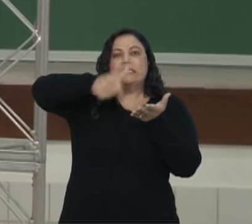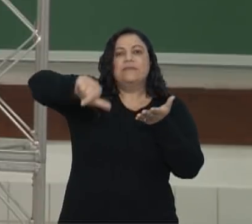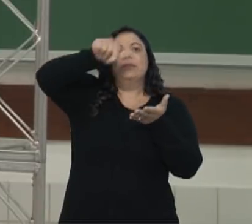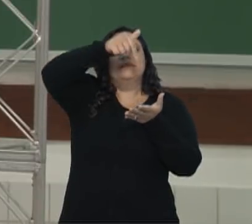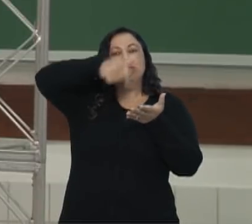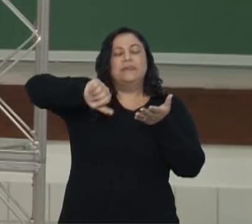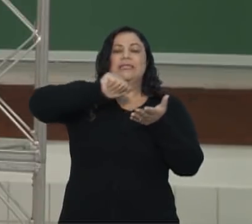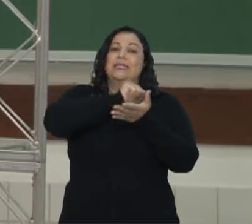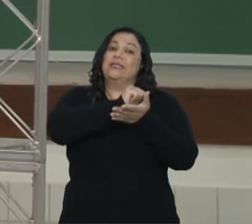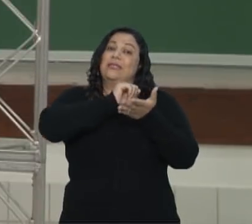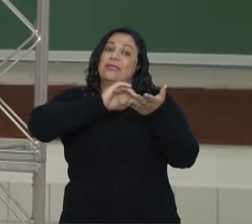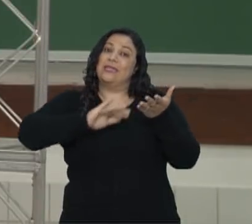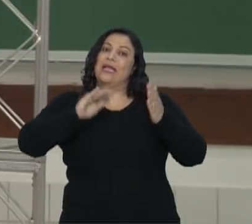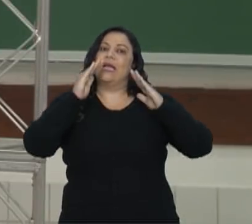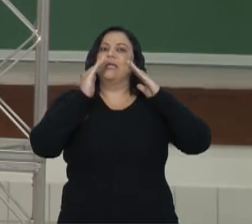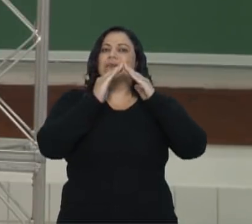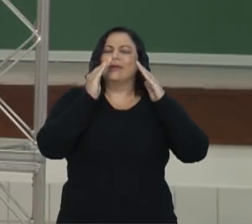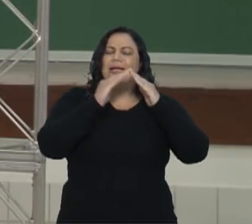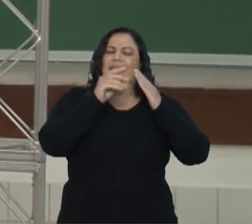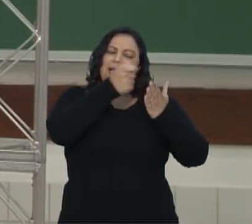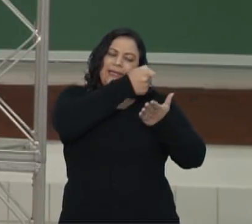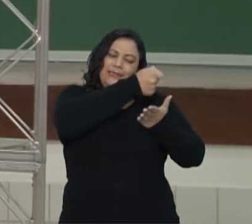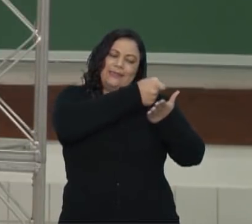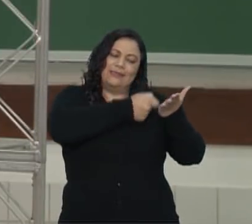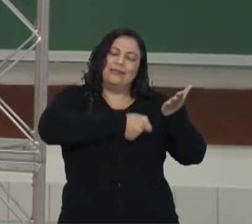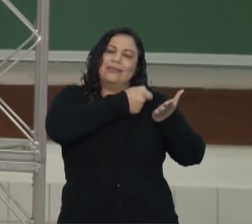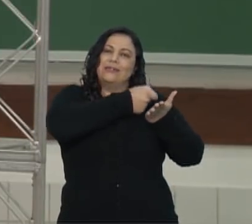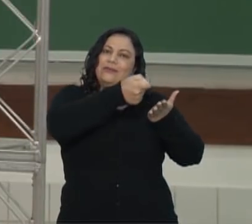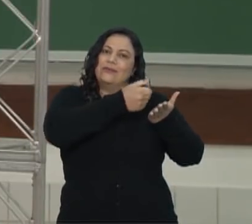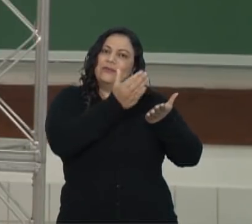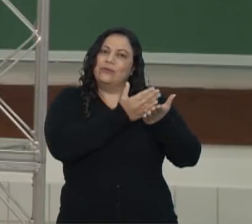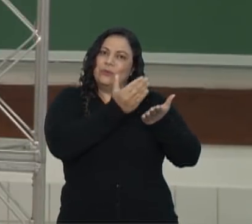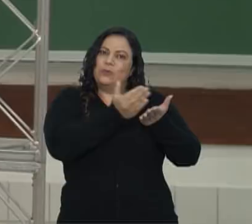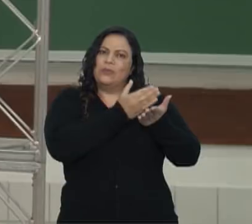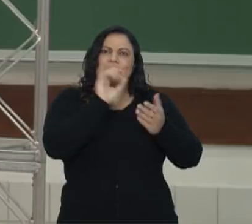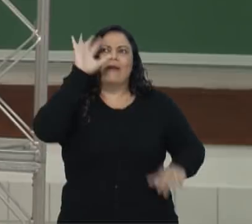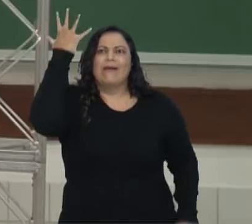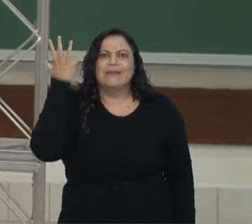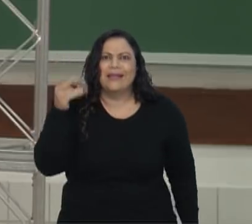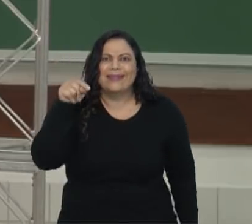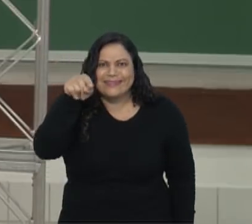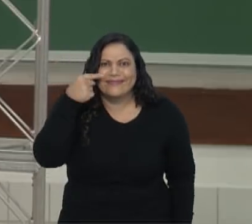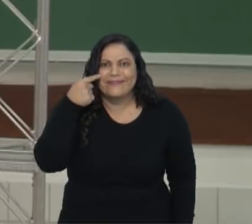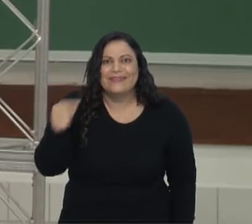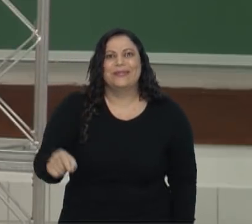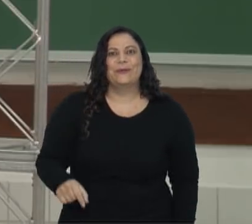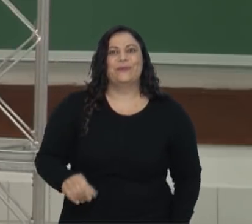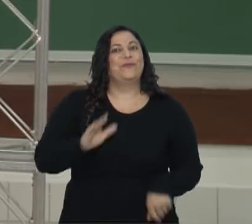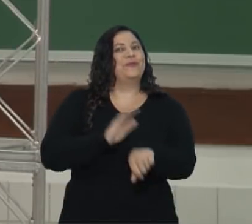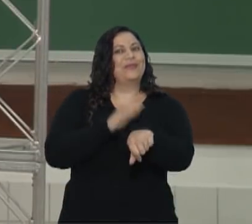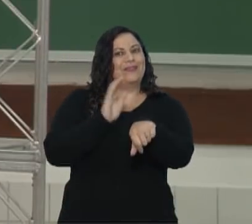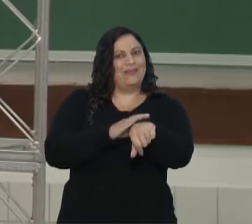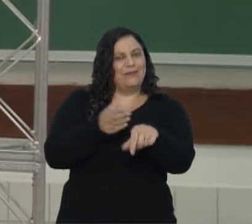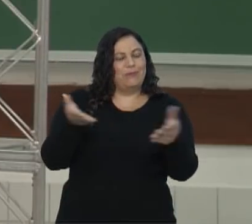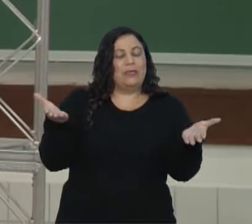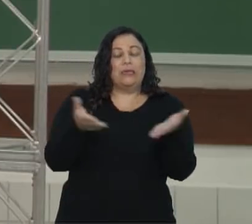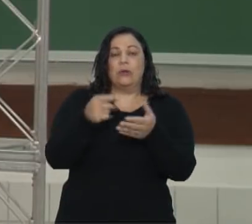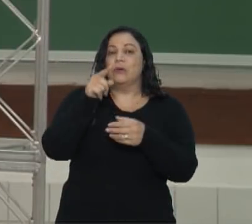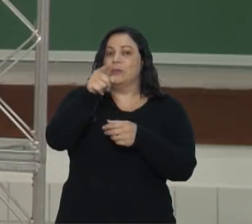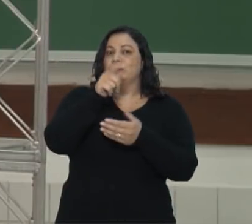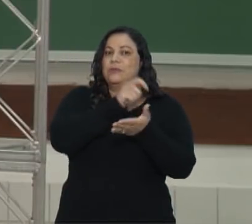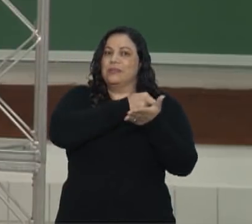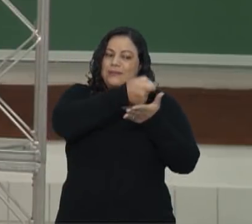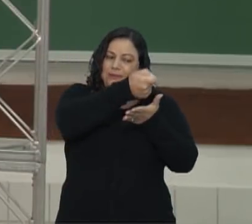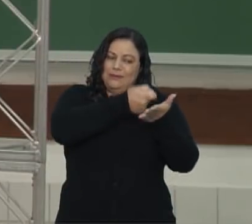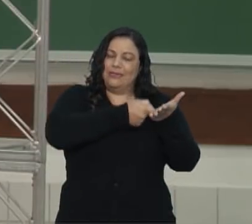sua casa e registre no seu caderno o que acontece. Vocês viram o que aconteceu aqui? Vou dar um tempinho para vocês anotarem